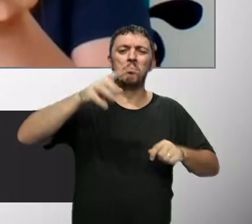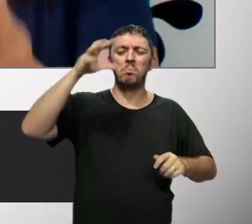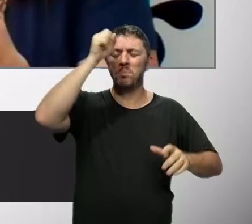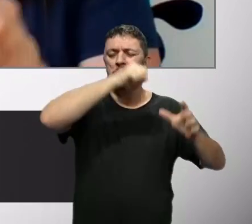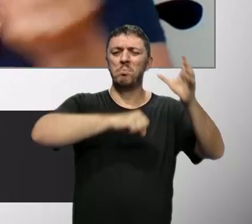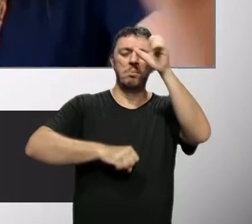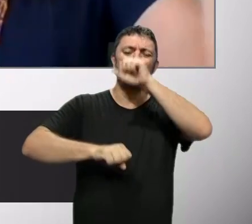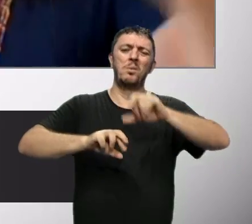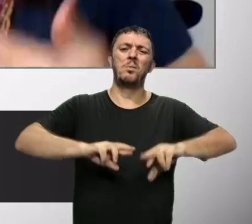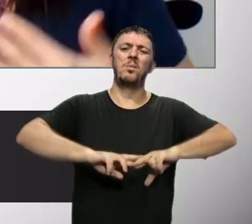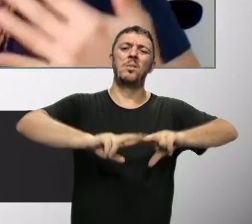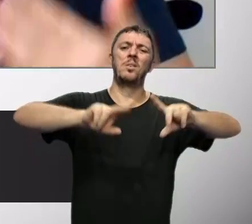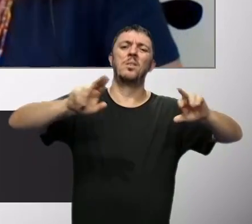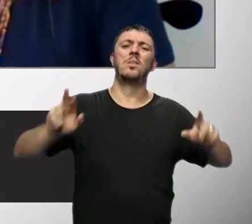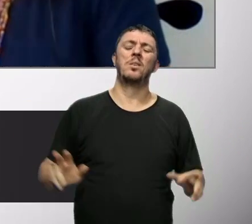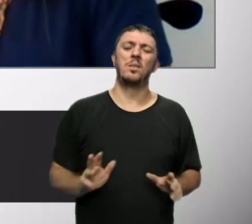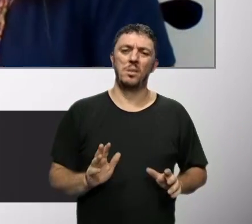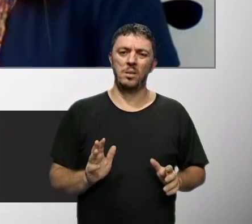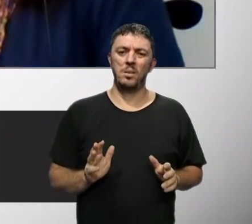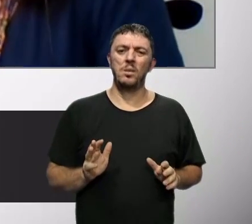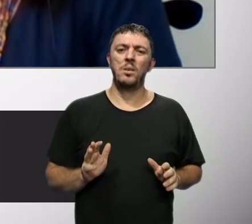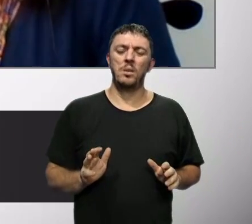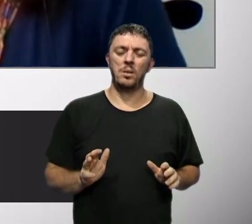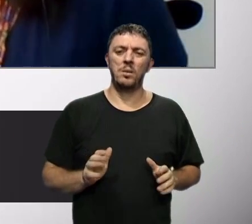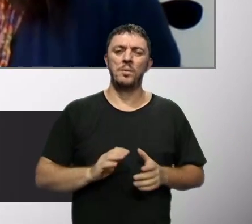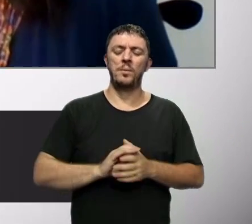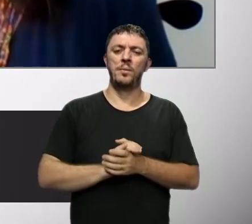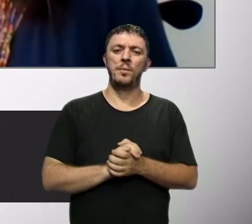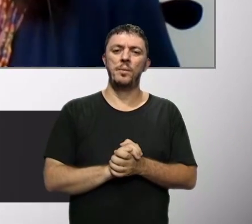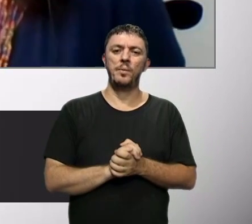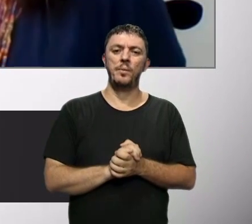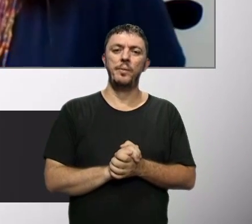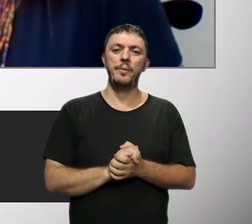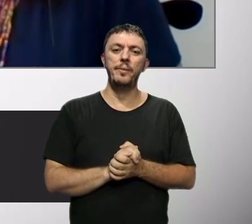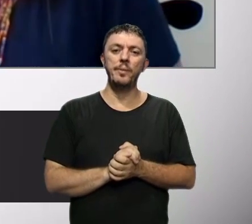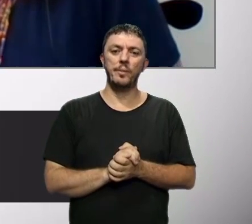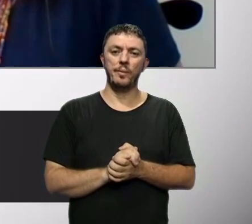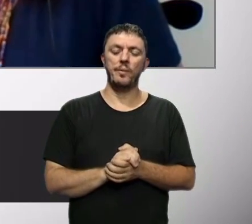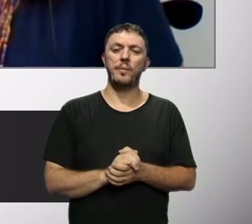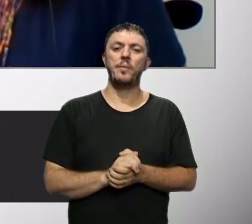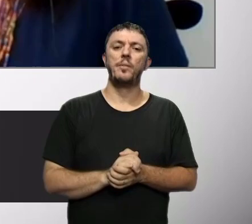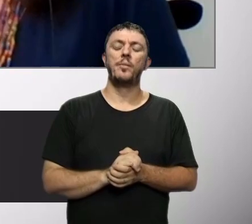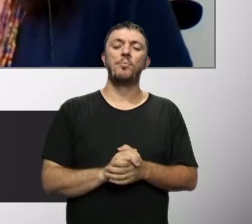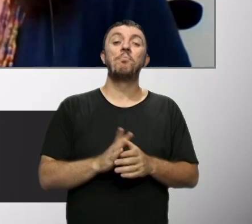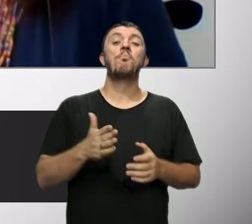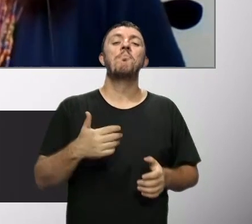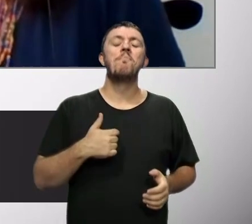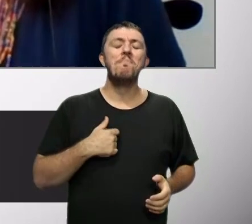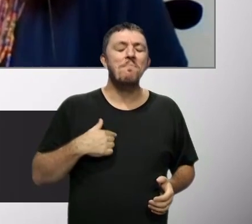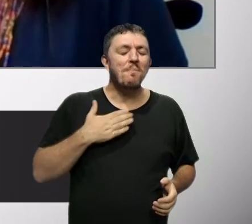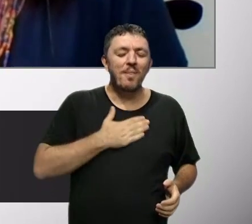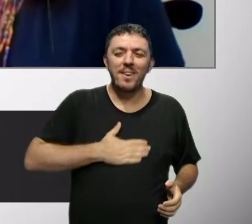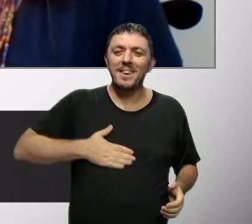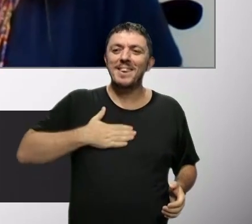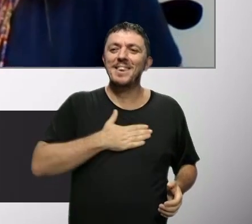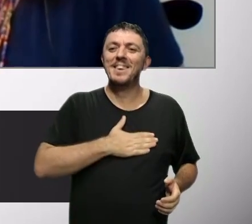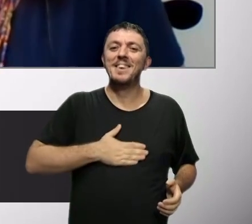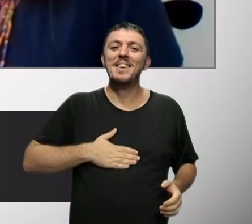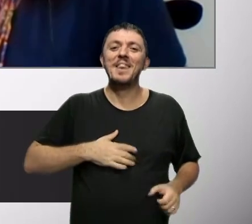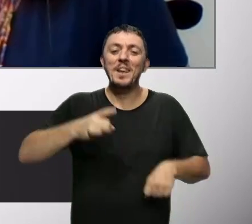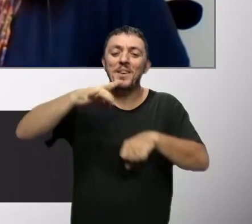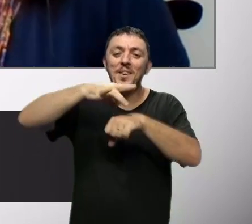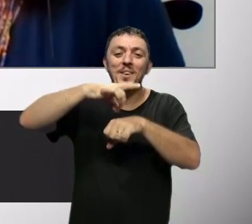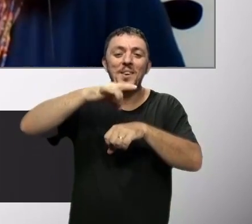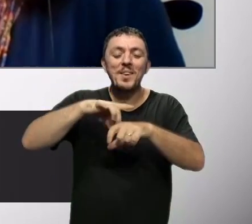mais quando a gente está sendo atravessado por essas relações. Sensacional, eu adorei o seu vidrinho com